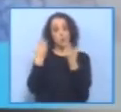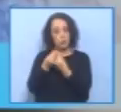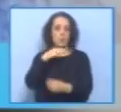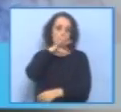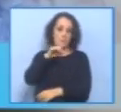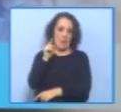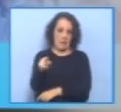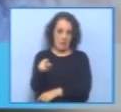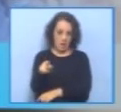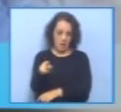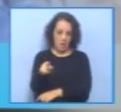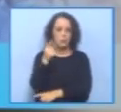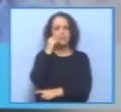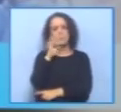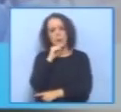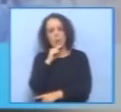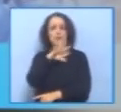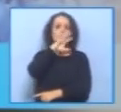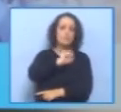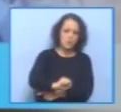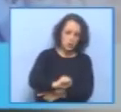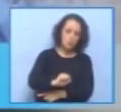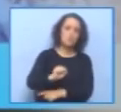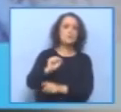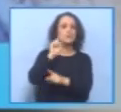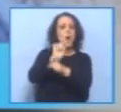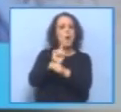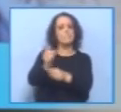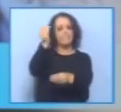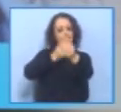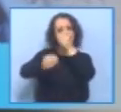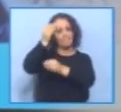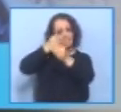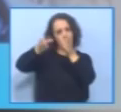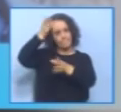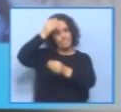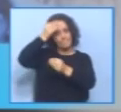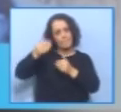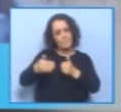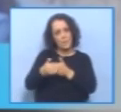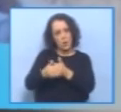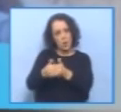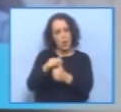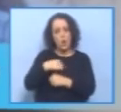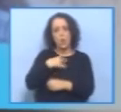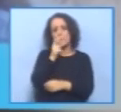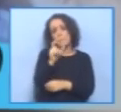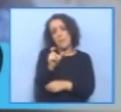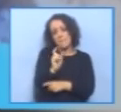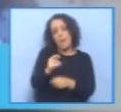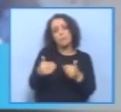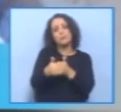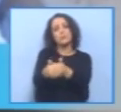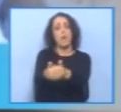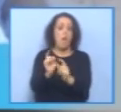portanto, quer os pais, quer os filhos estão em processo. Não é? Eu gosto de usar este termo porque é